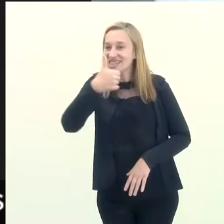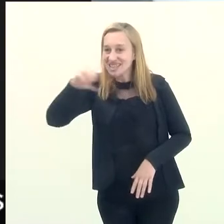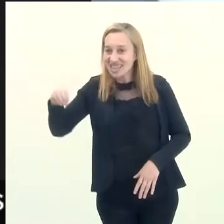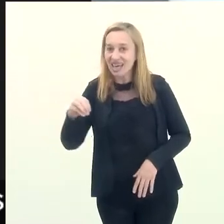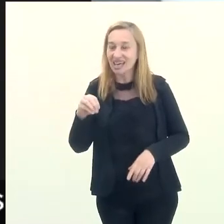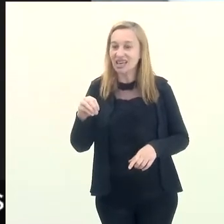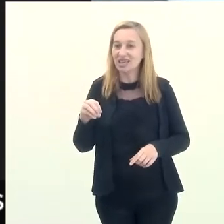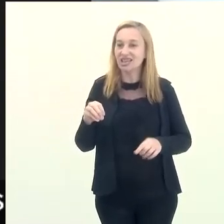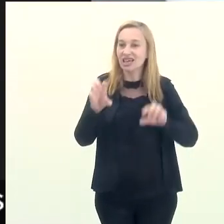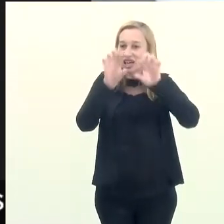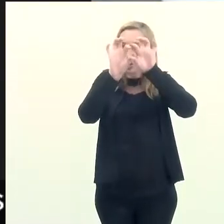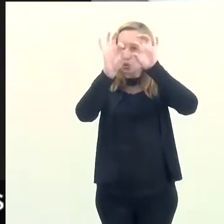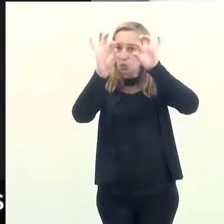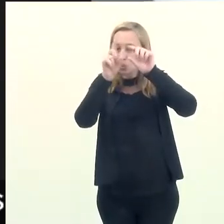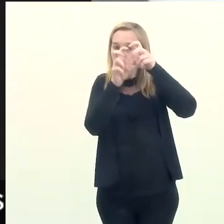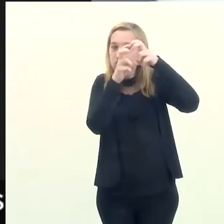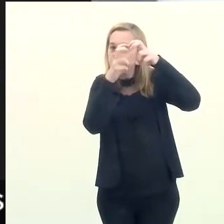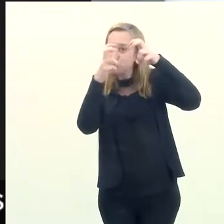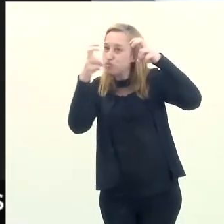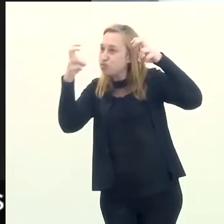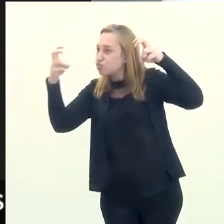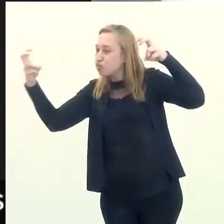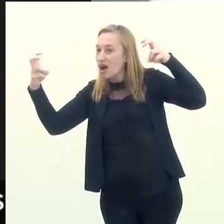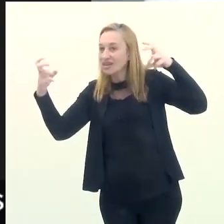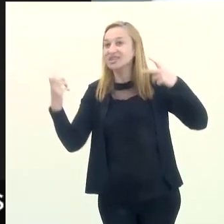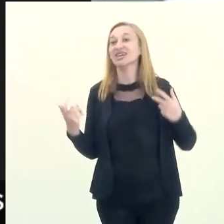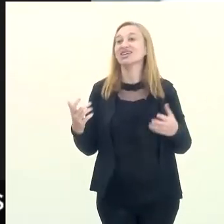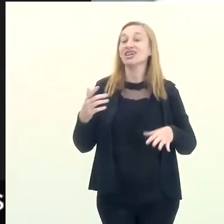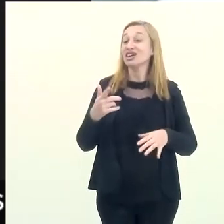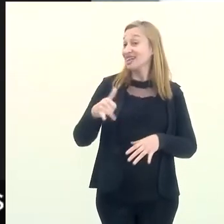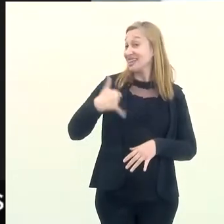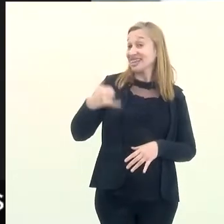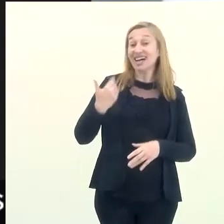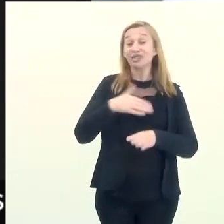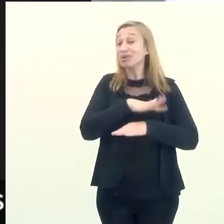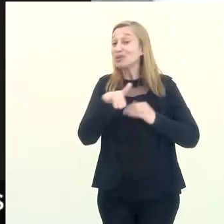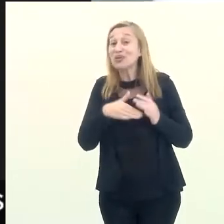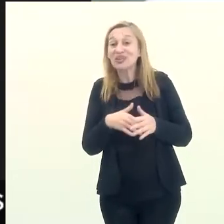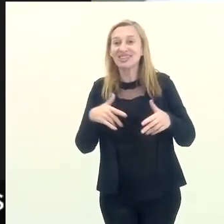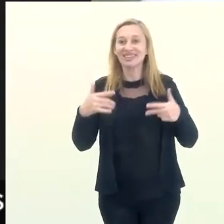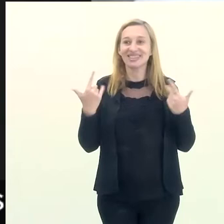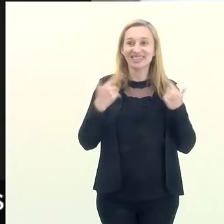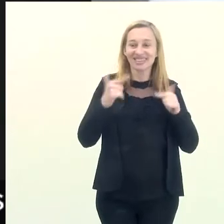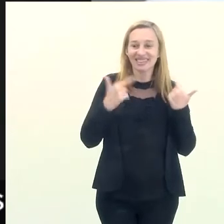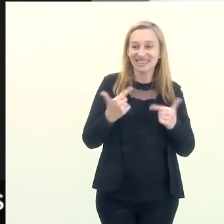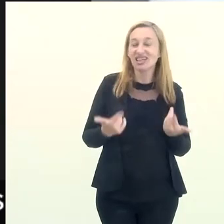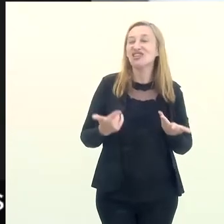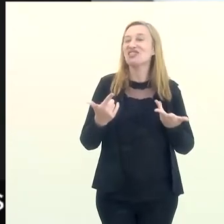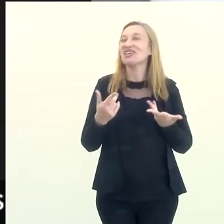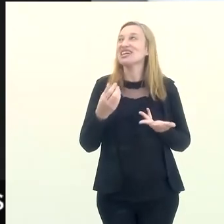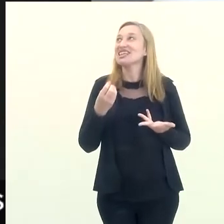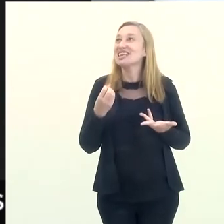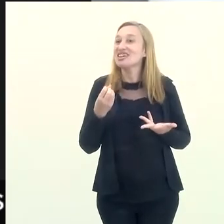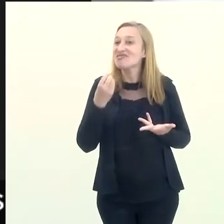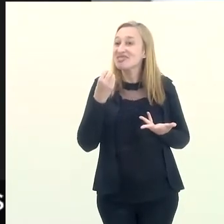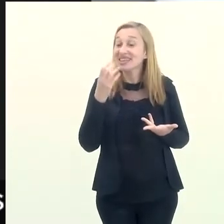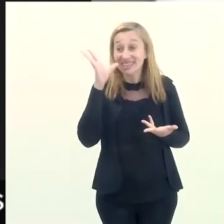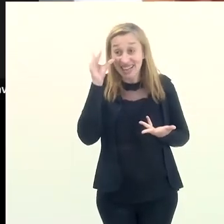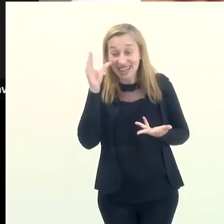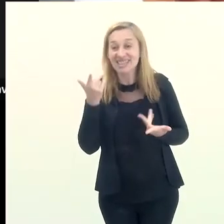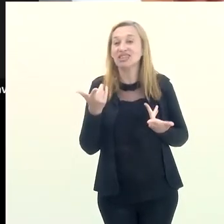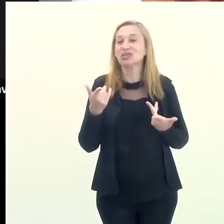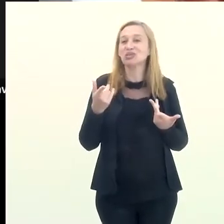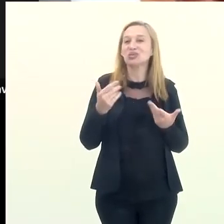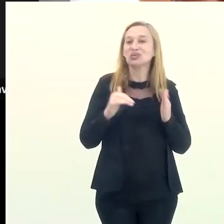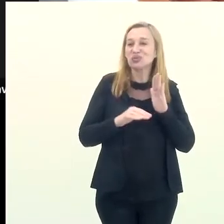de aço. Então, lá vai ter diversão para todas as idades, todos os gostos. Enfim, eu acho que vai ser